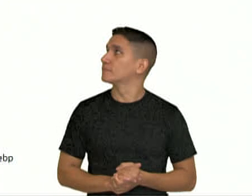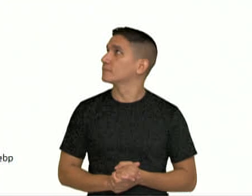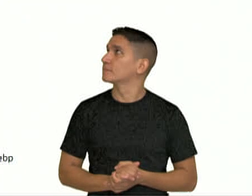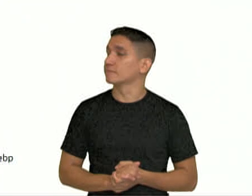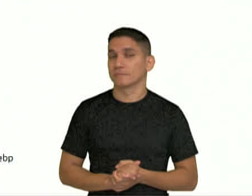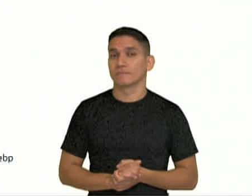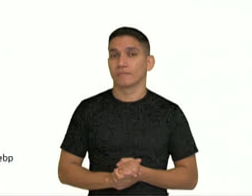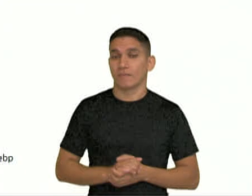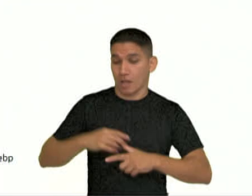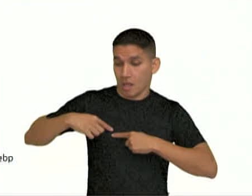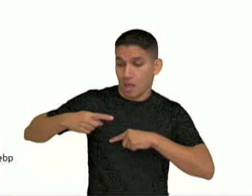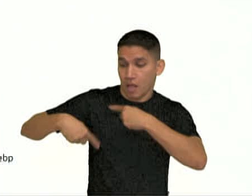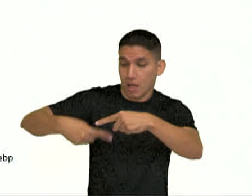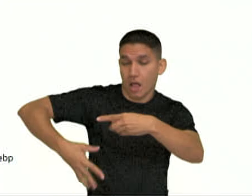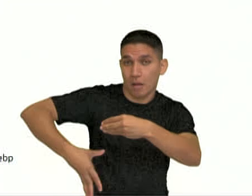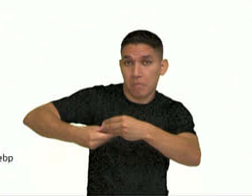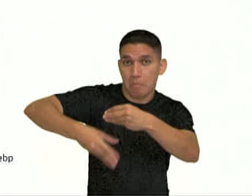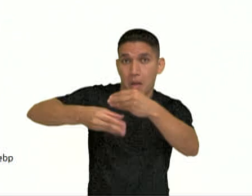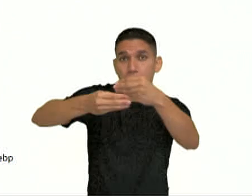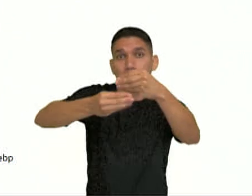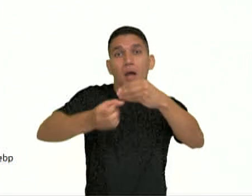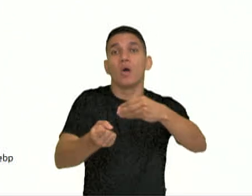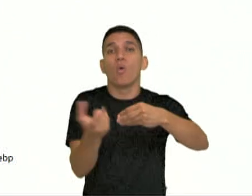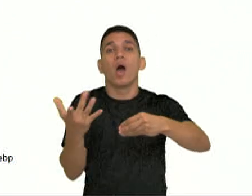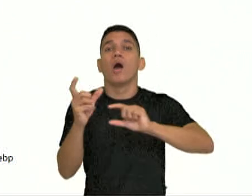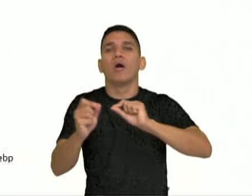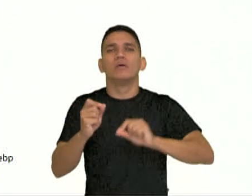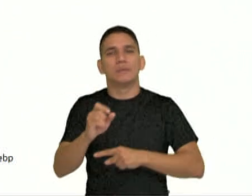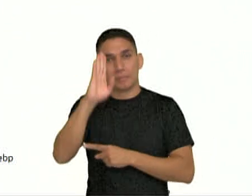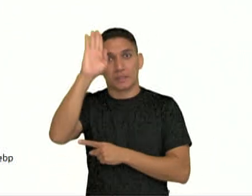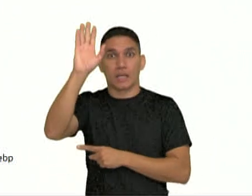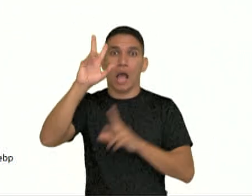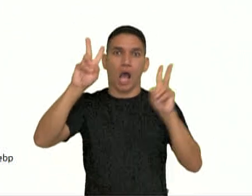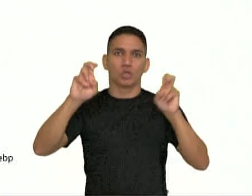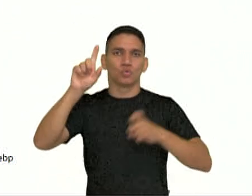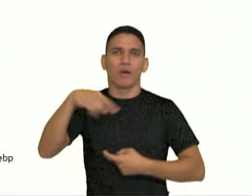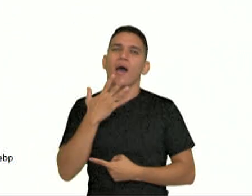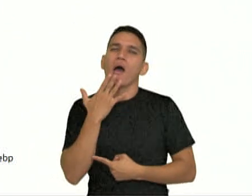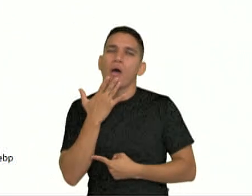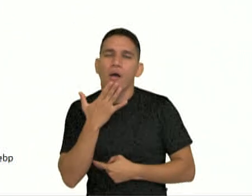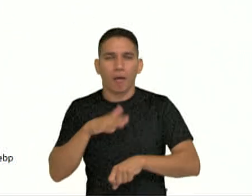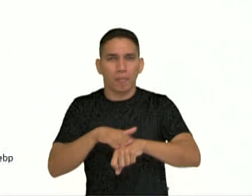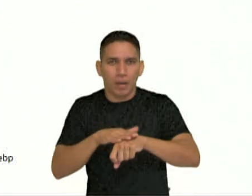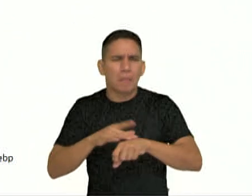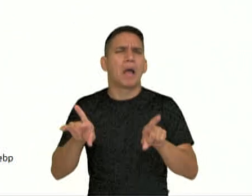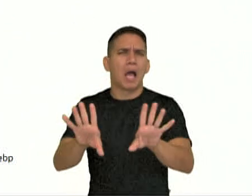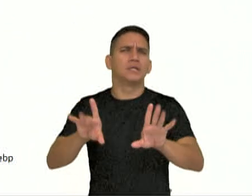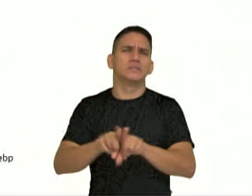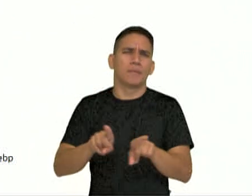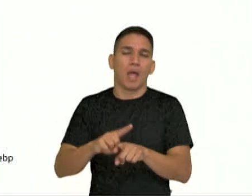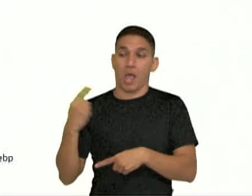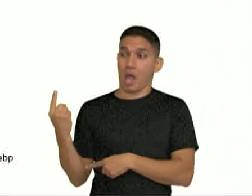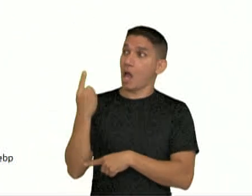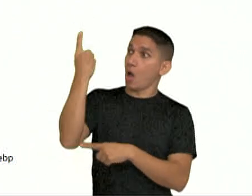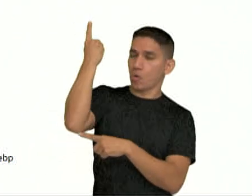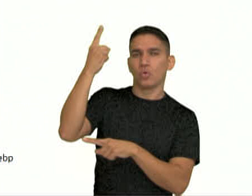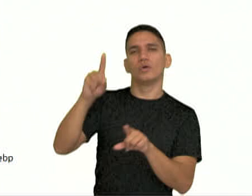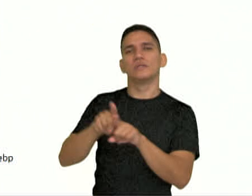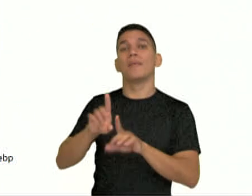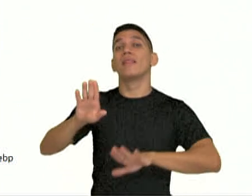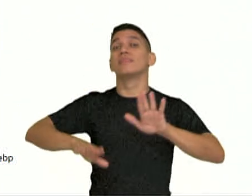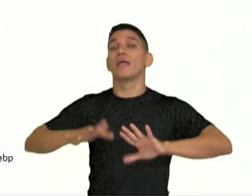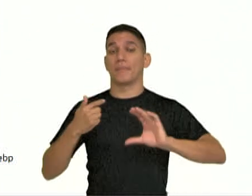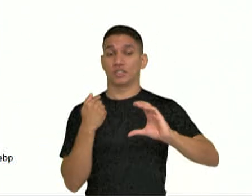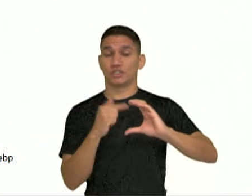herança quantitativa, principalmente quando a gente fala em cor de pele, né, mas em altura também a gente pode pensar nisso, depende, além da genética